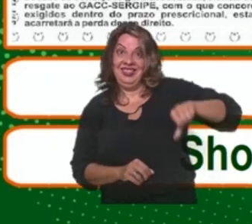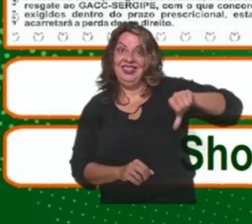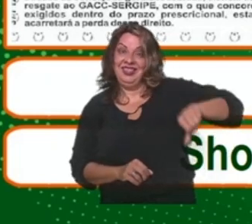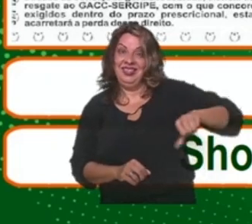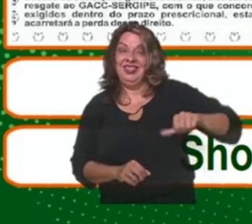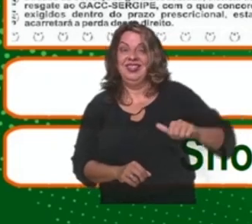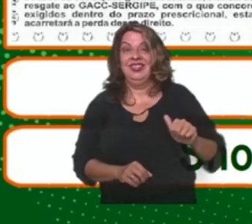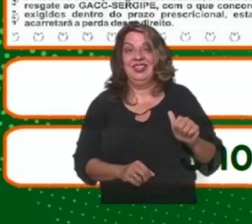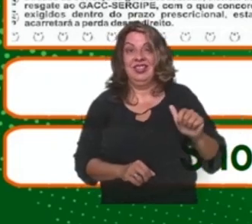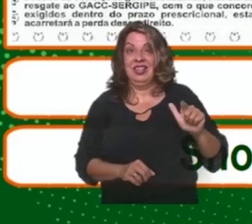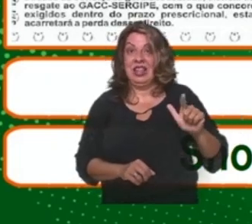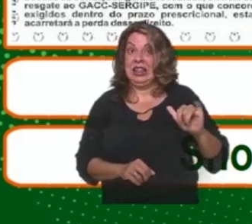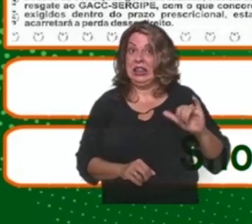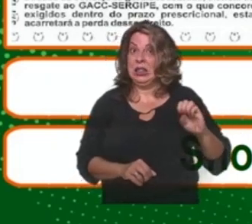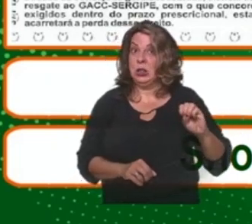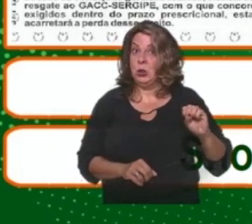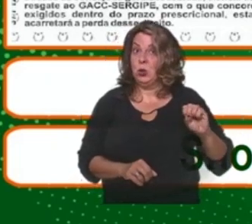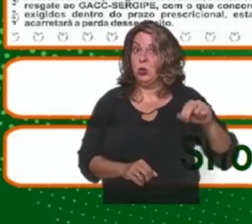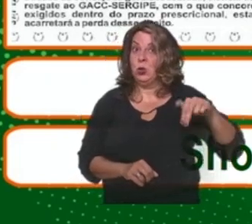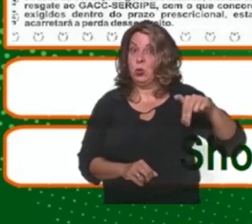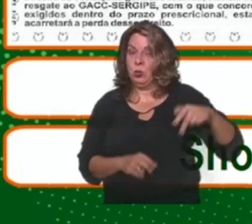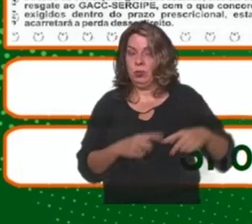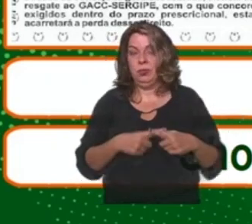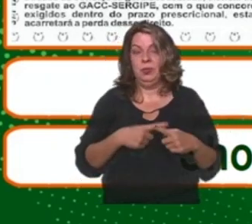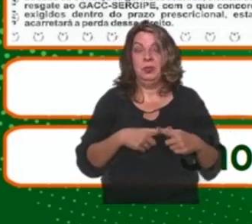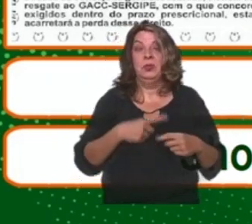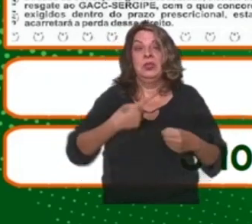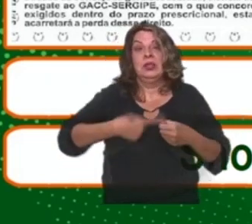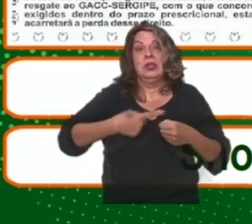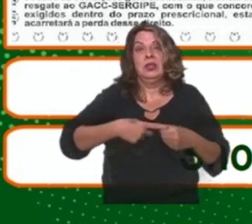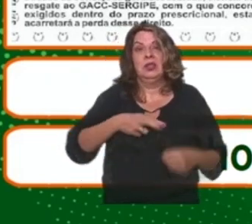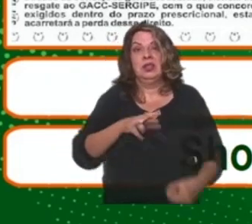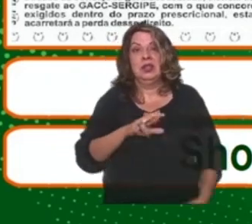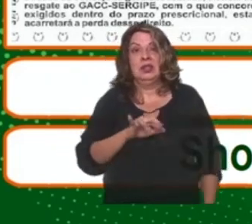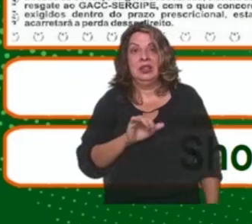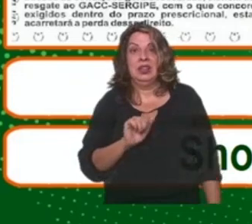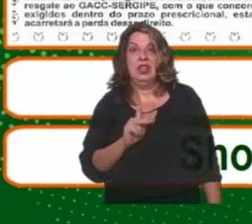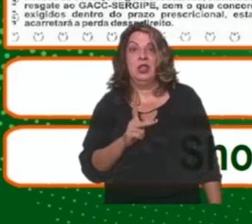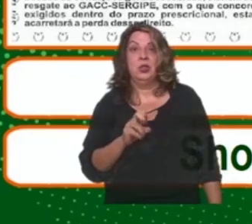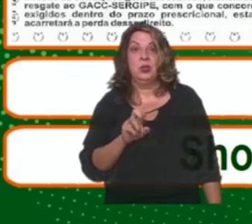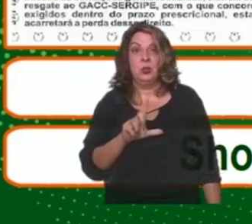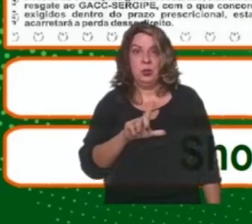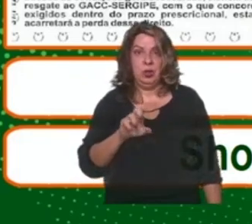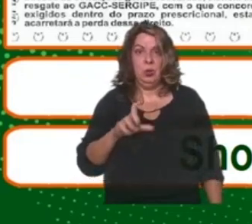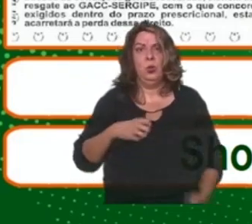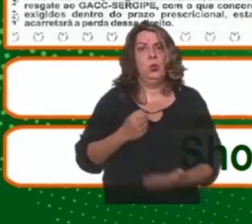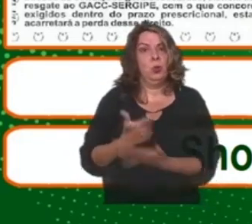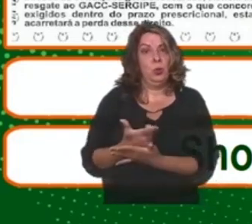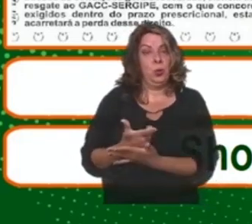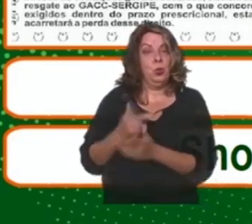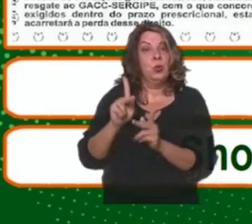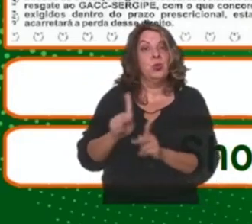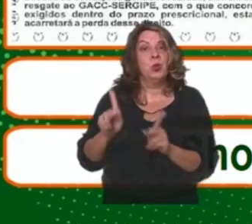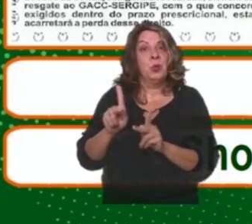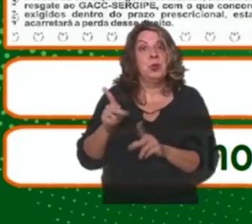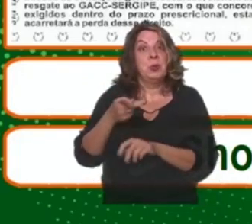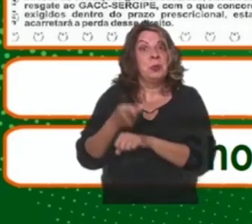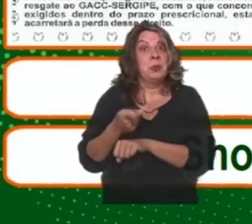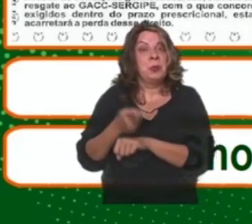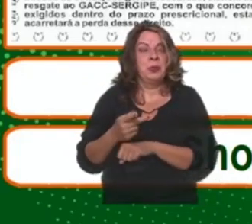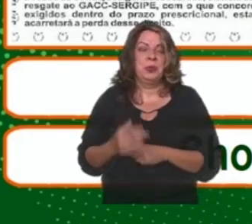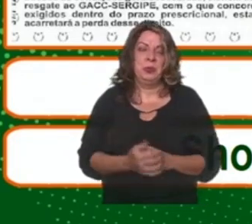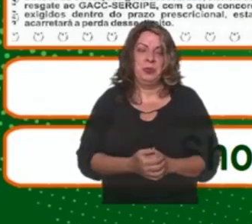059699, Alisson Miguel dos Santos, mora em Riachuelo, adquiriu no Shopping Jardins com a Dani, levou R$500 já aqui. Quem também tá